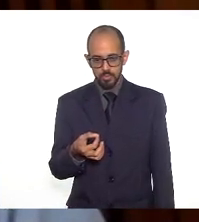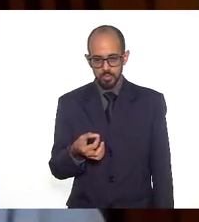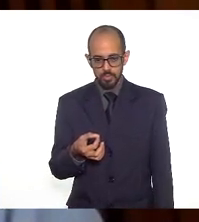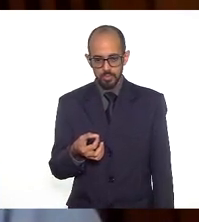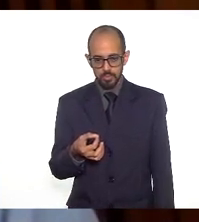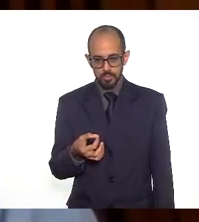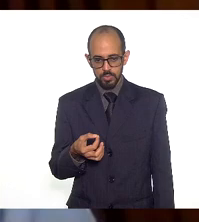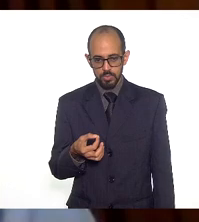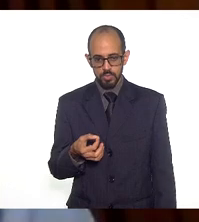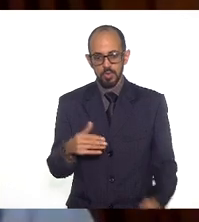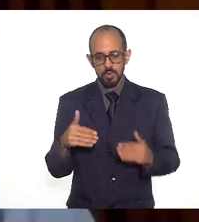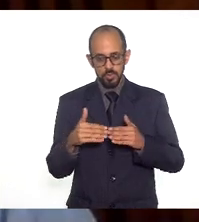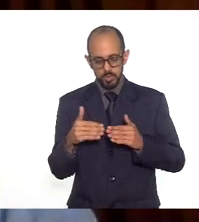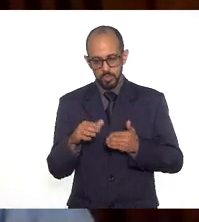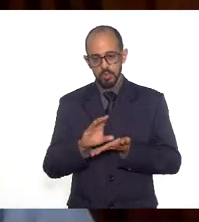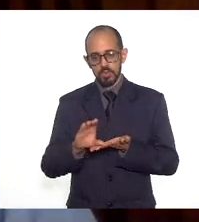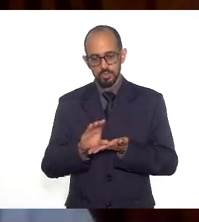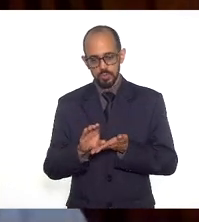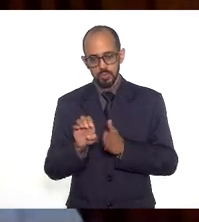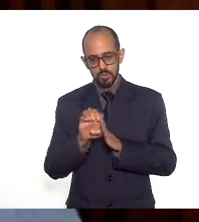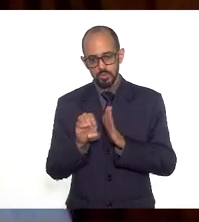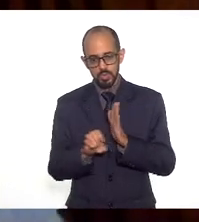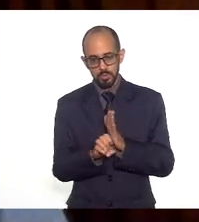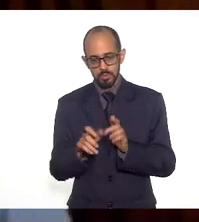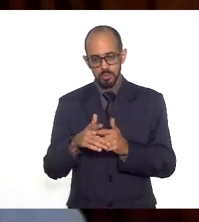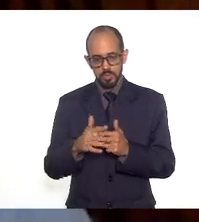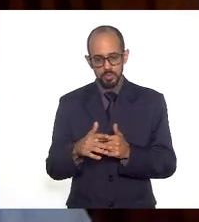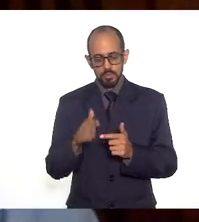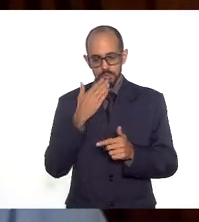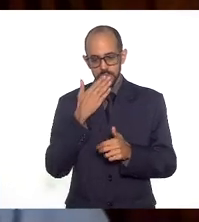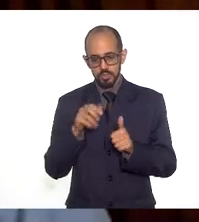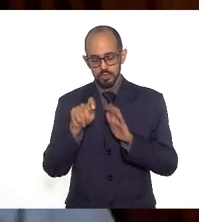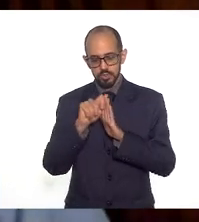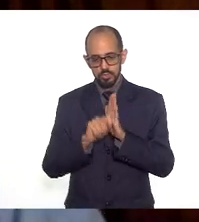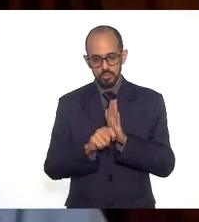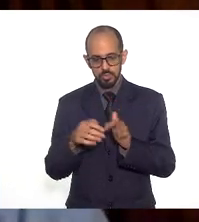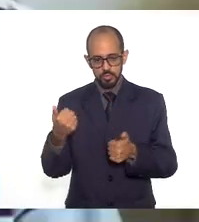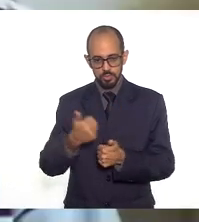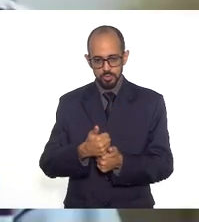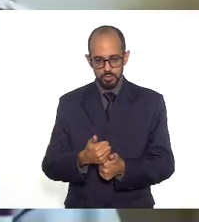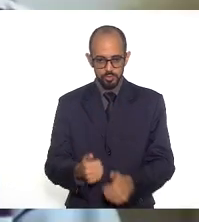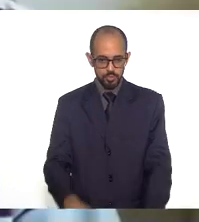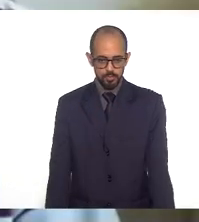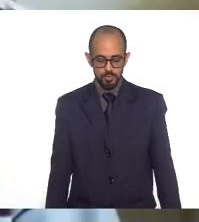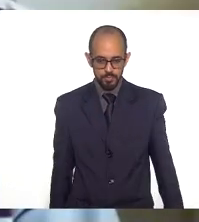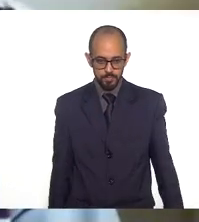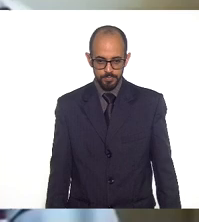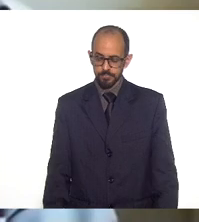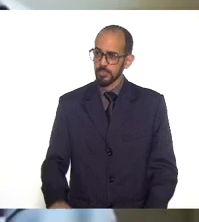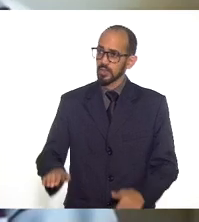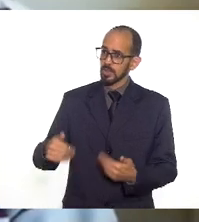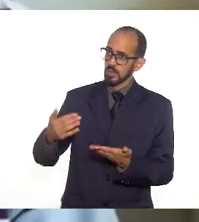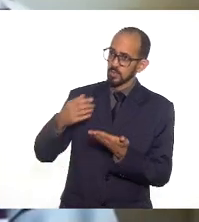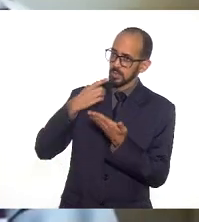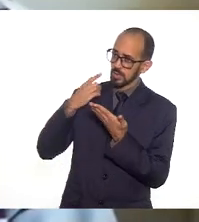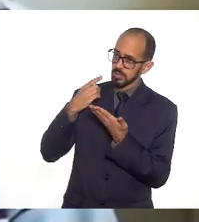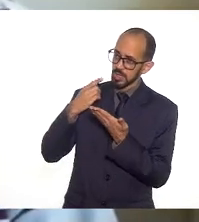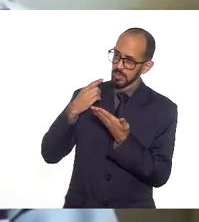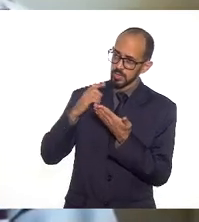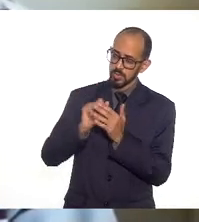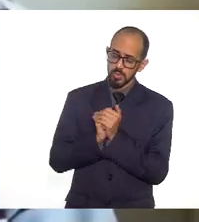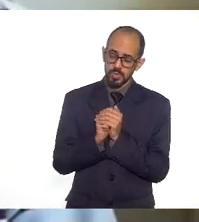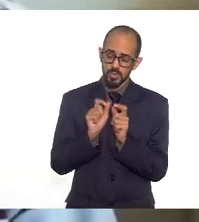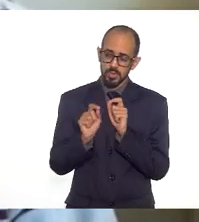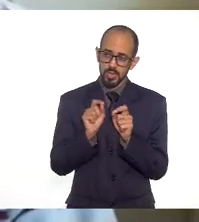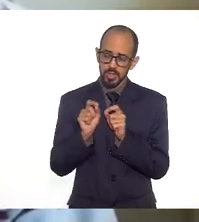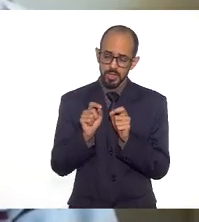Parecer pela constitucionalidade com emendas, concluindo por substitutivo. Aliás, né, ô, deputado, essa é a proposta